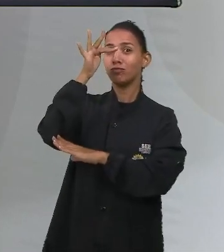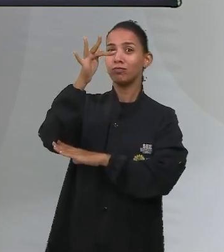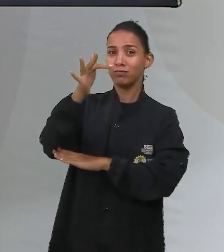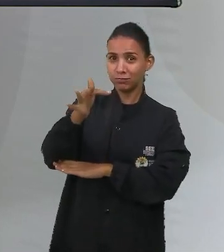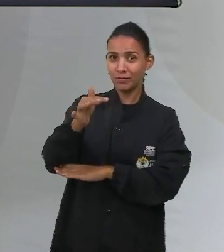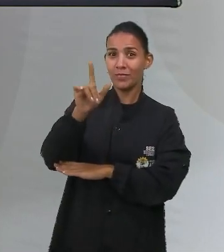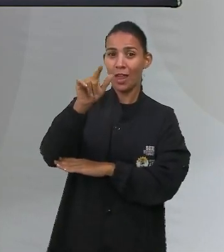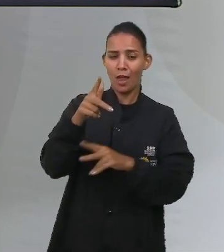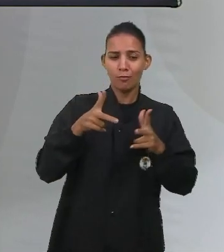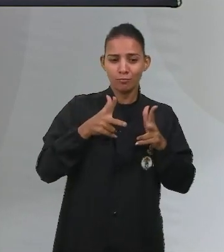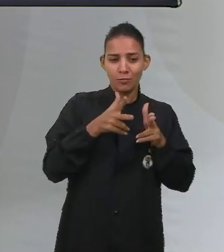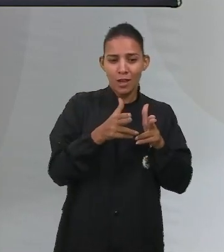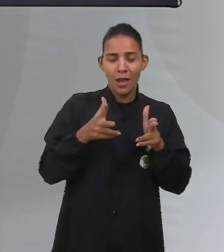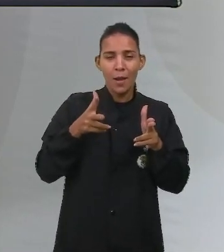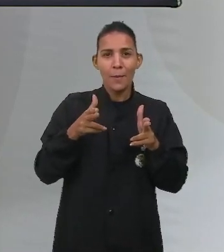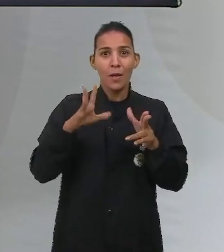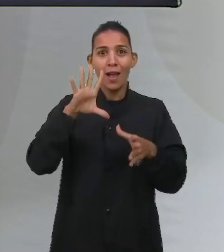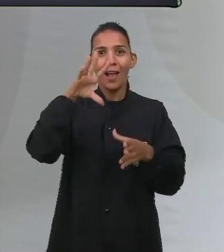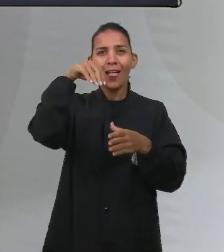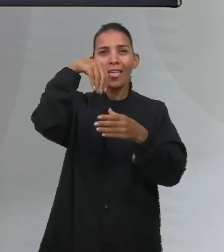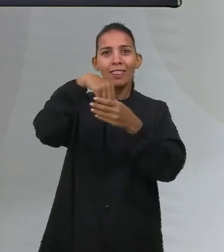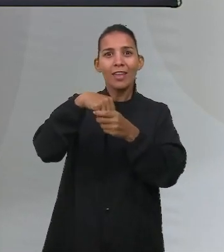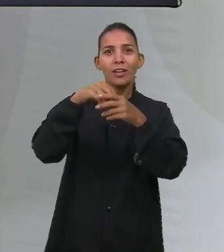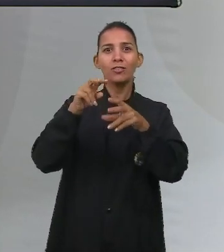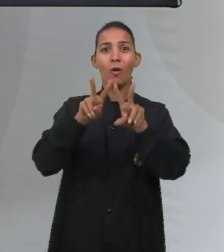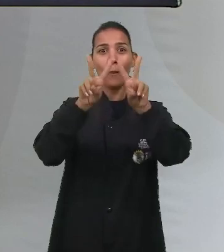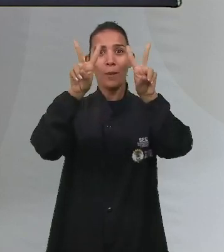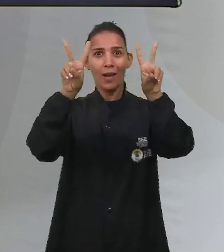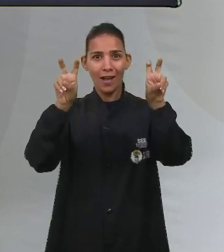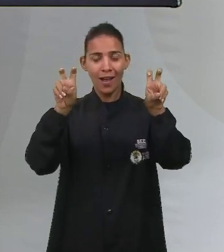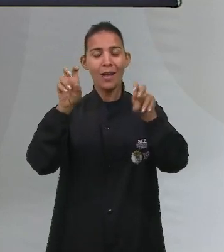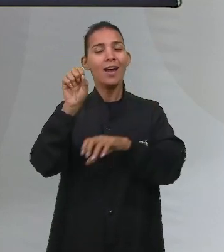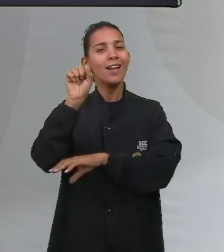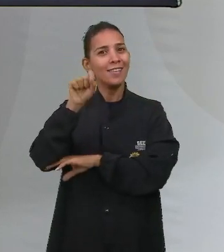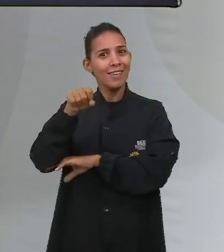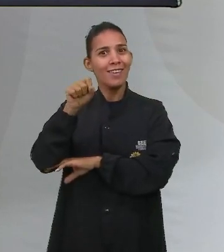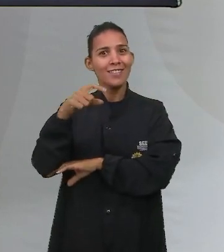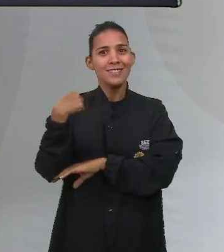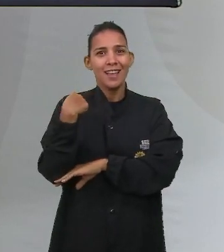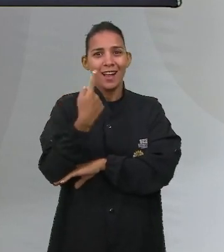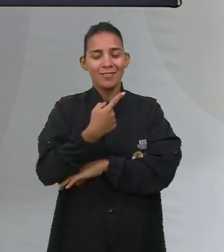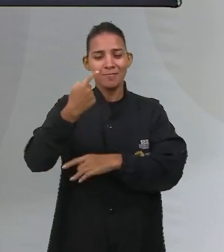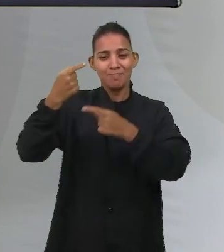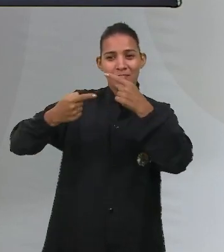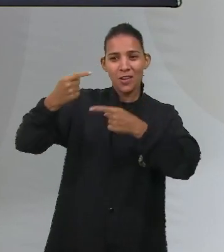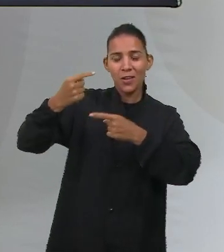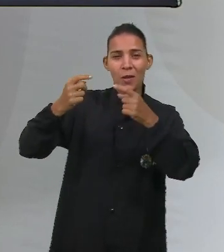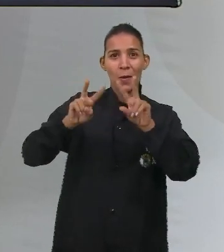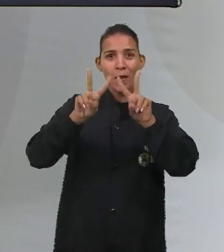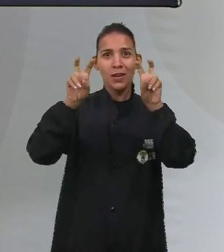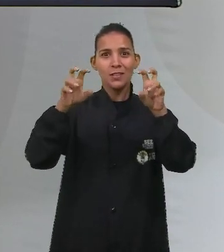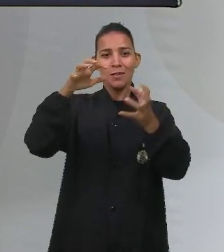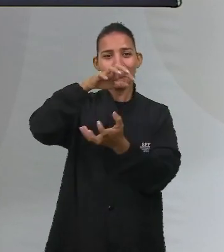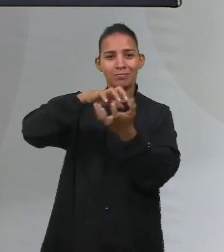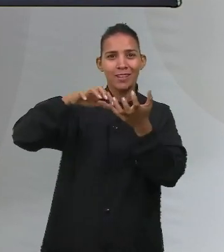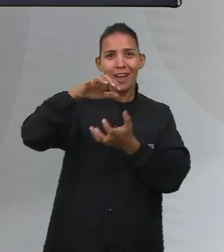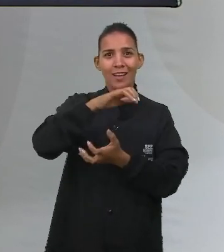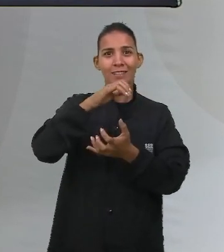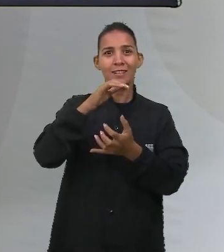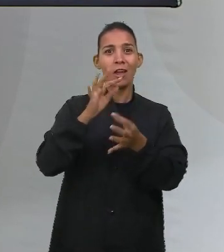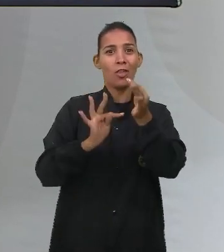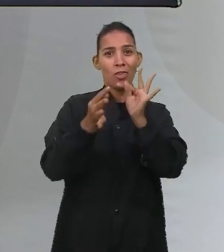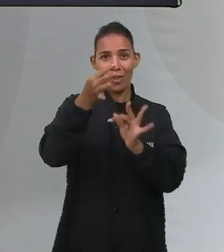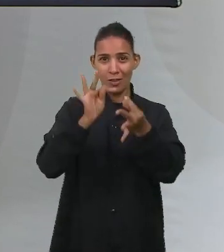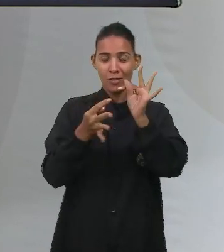Um recorte dentro de uma temática que trata a respeito da revolução